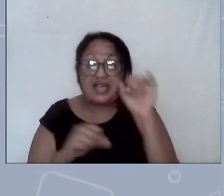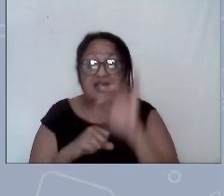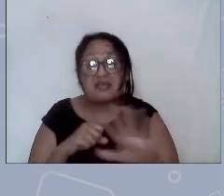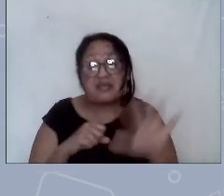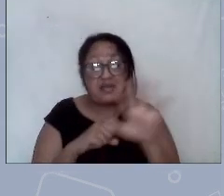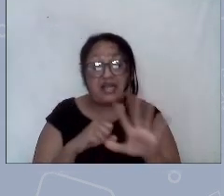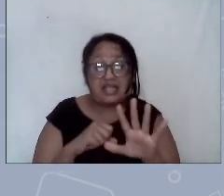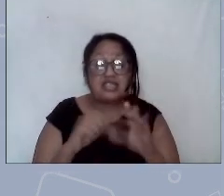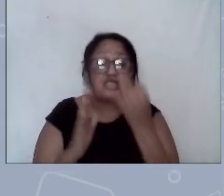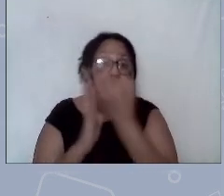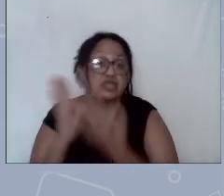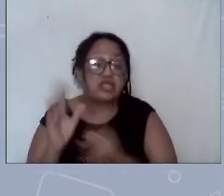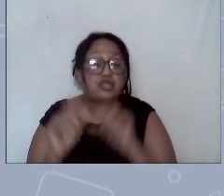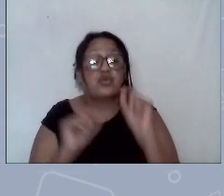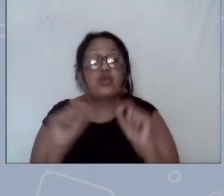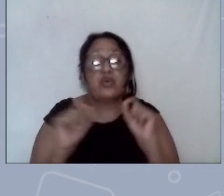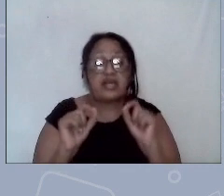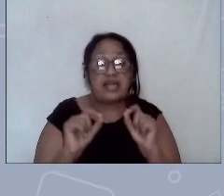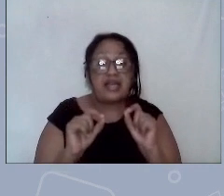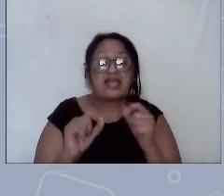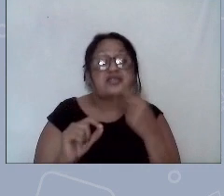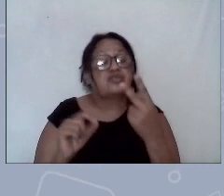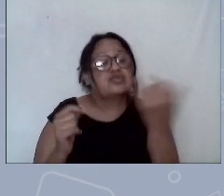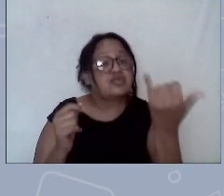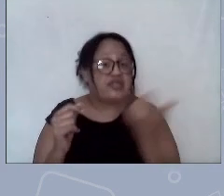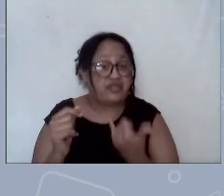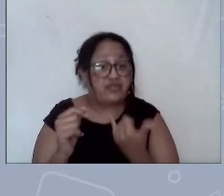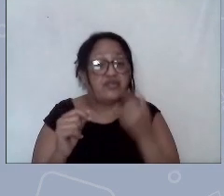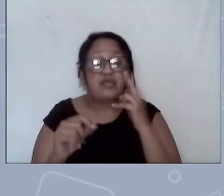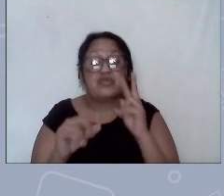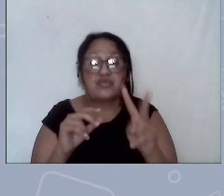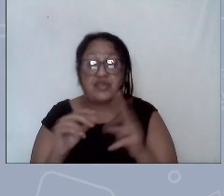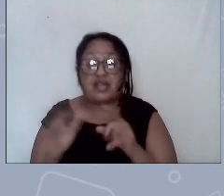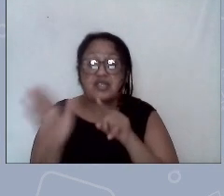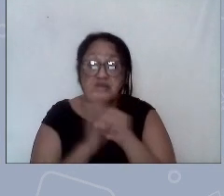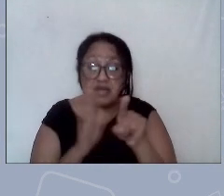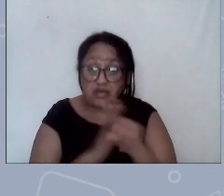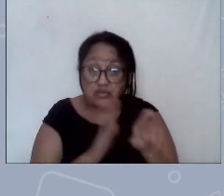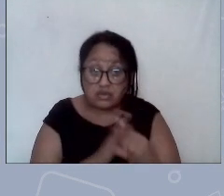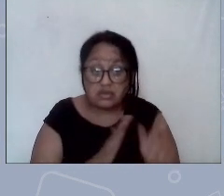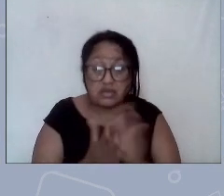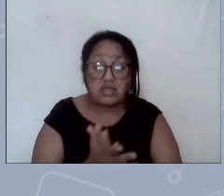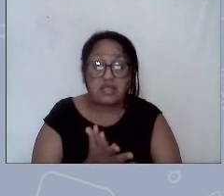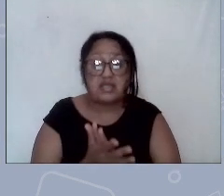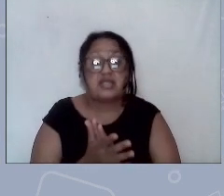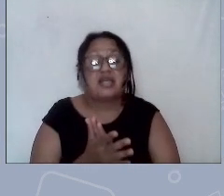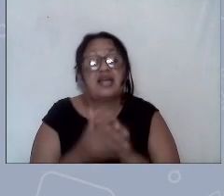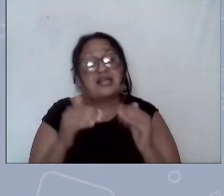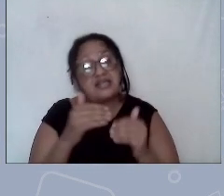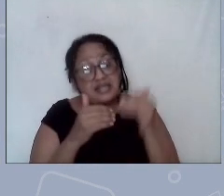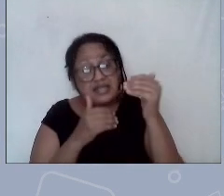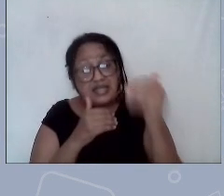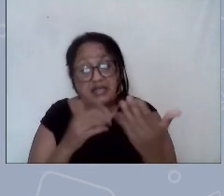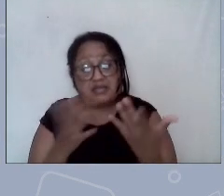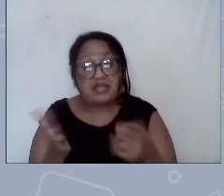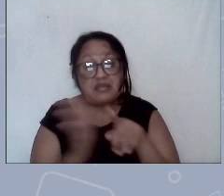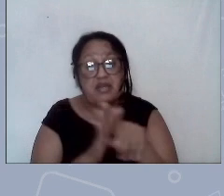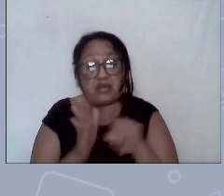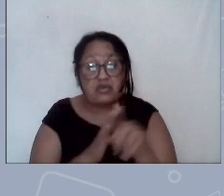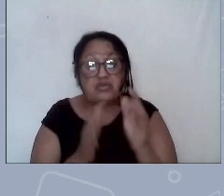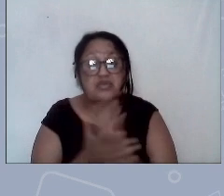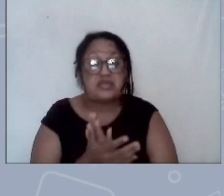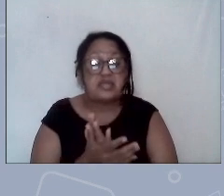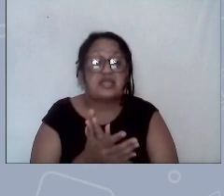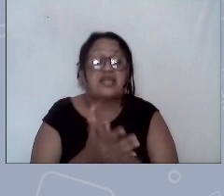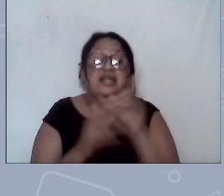texto o é que nos diz não é então vamos lá para as alternativas é dando seguimento a questão né existe a